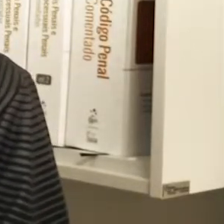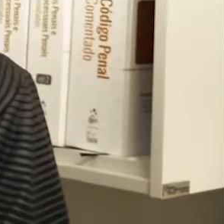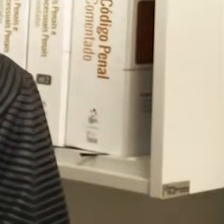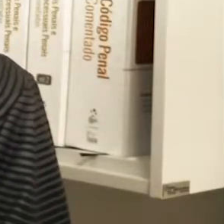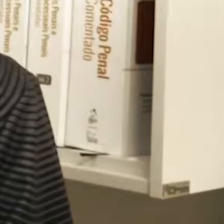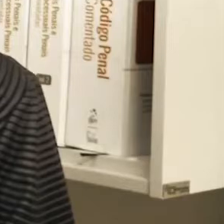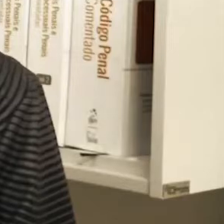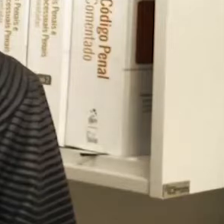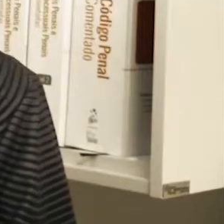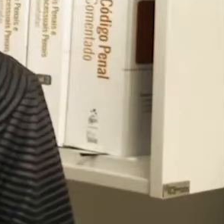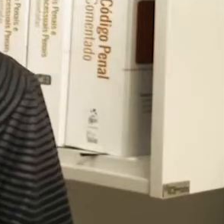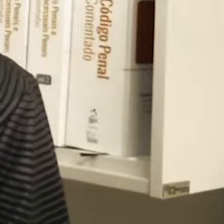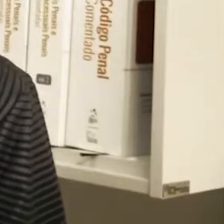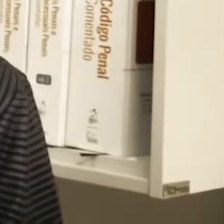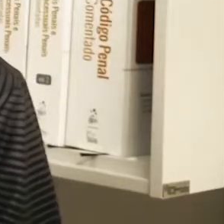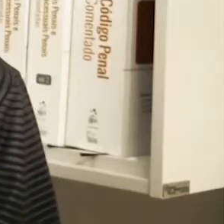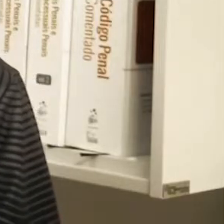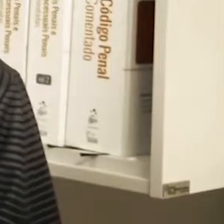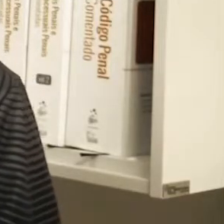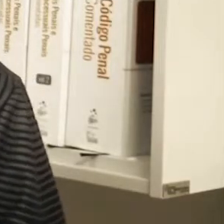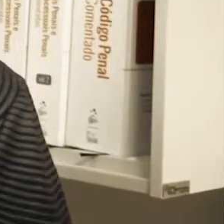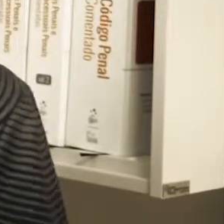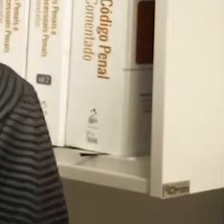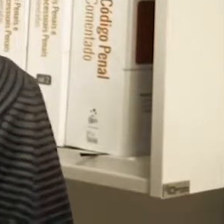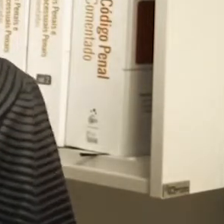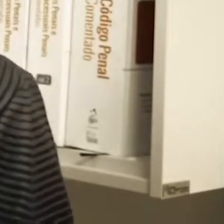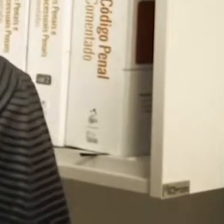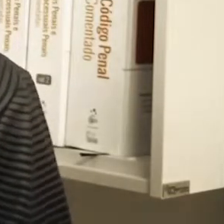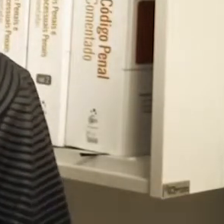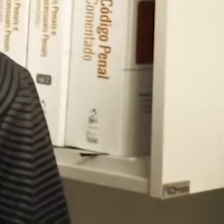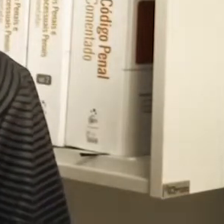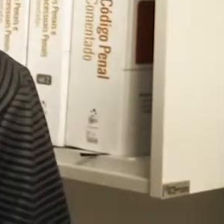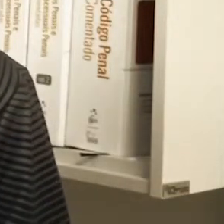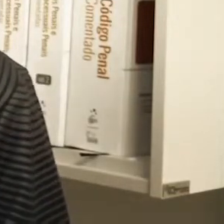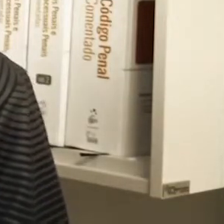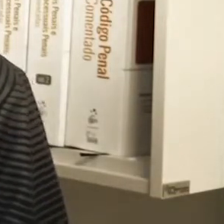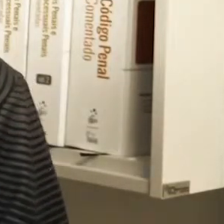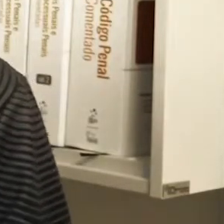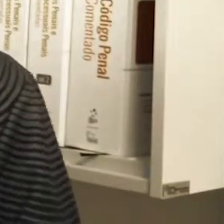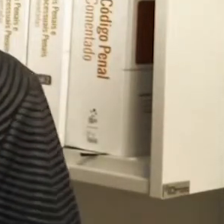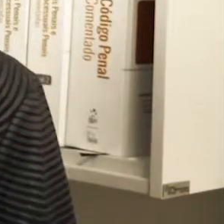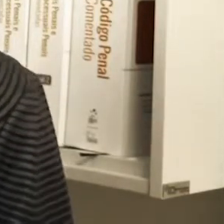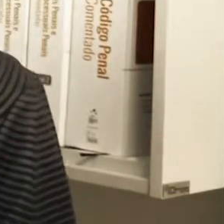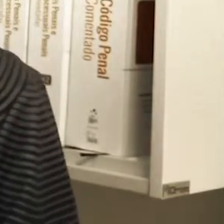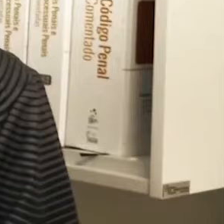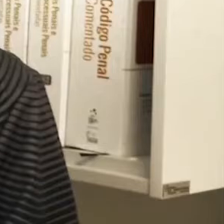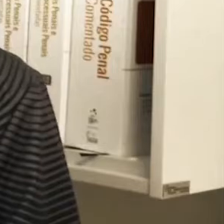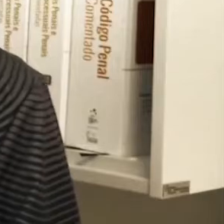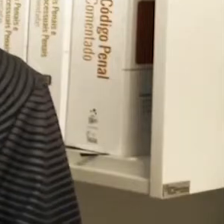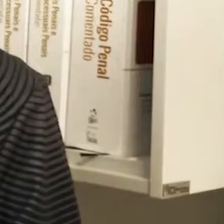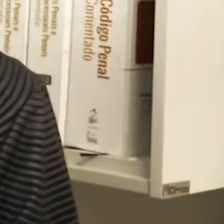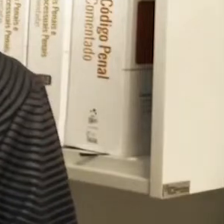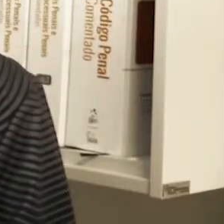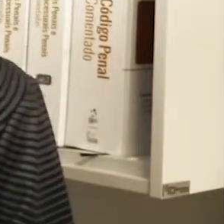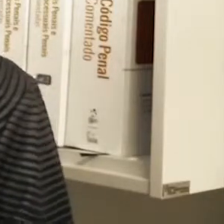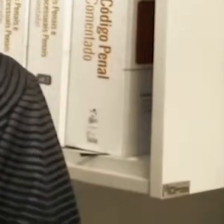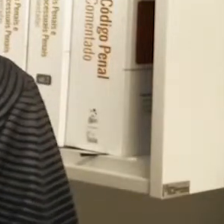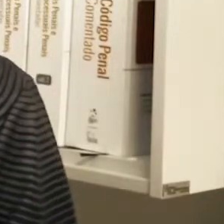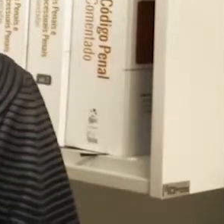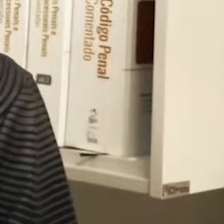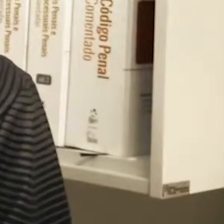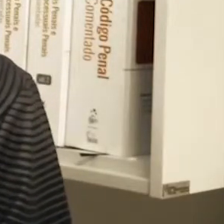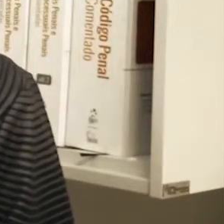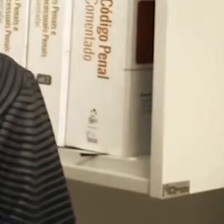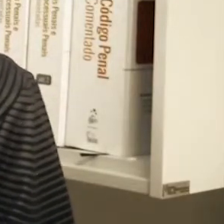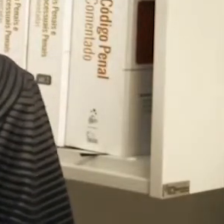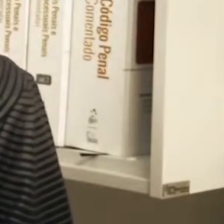Tutelar, já quase 4 horas da manhã, e finalmente, para nossa felicidade, a gente avistou o Jaime dormindo num biliche